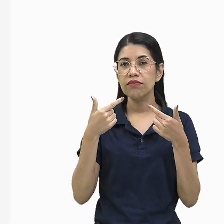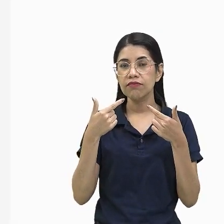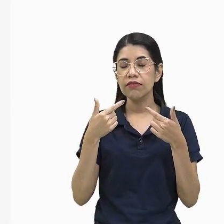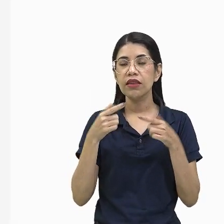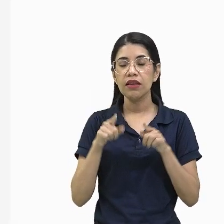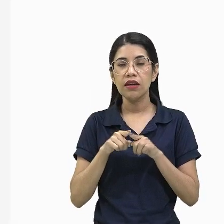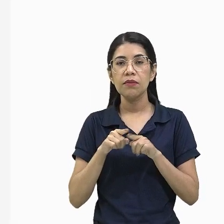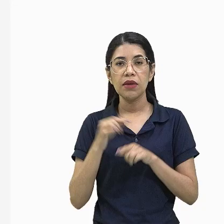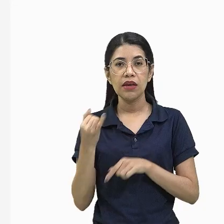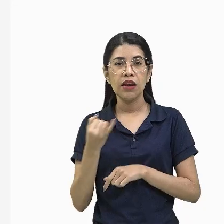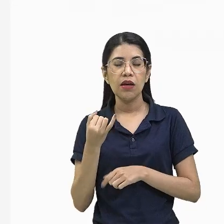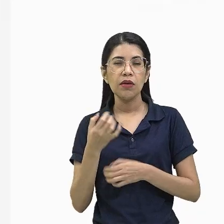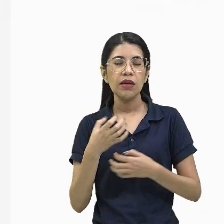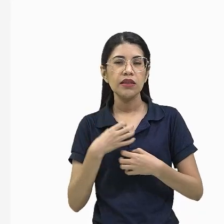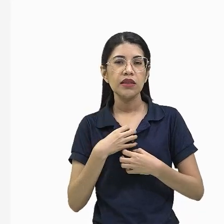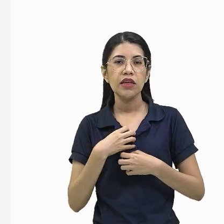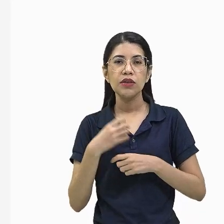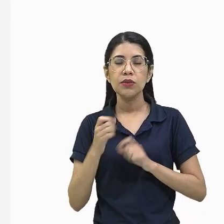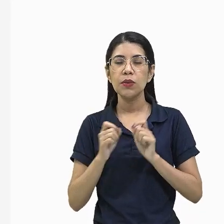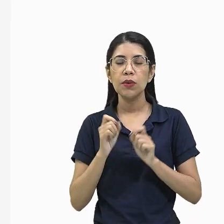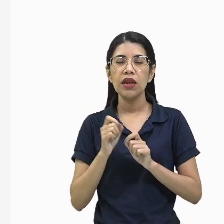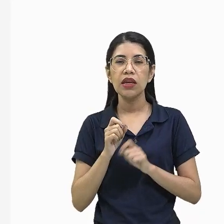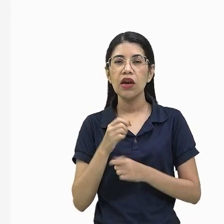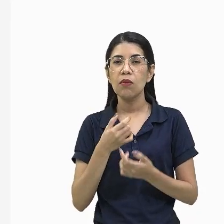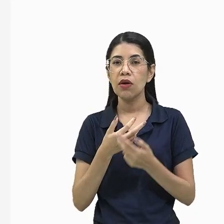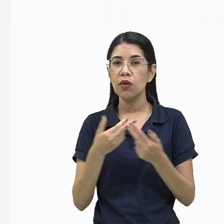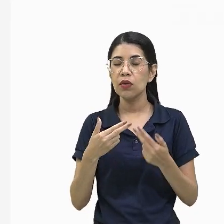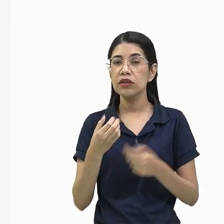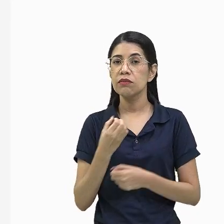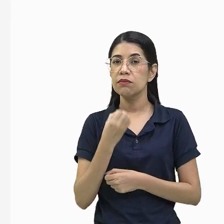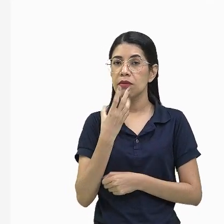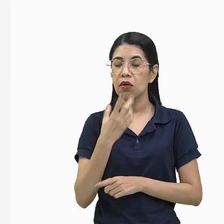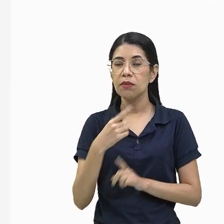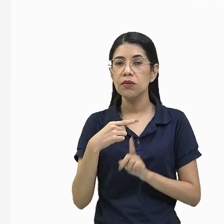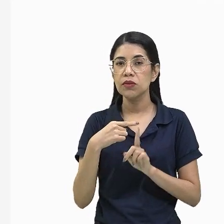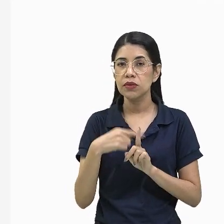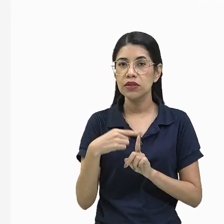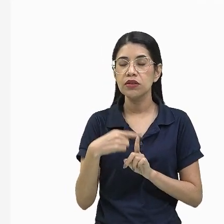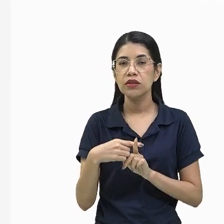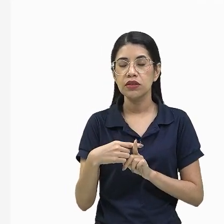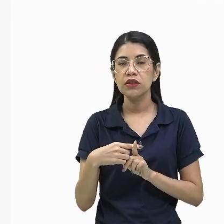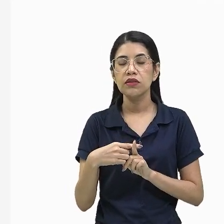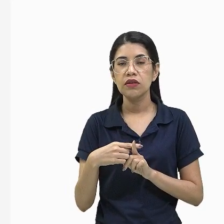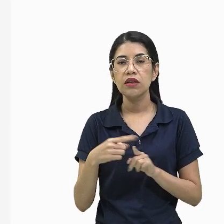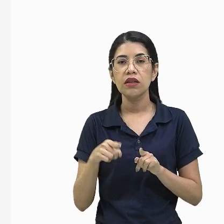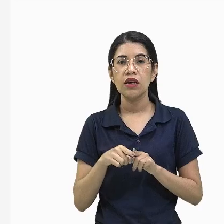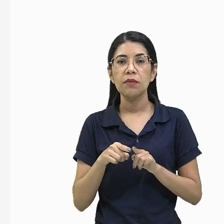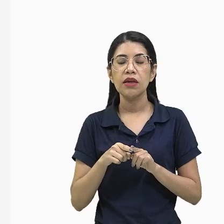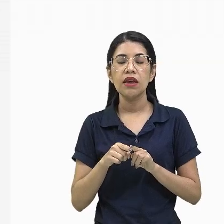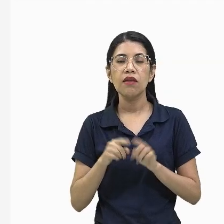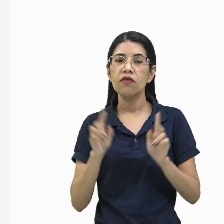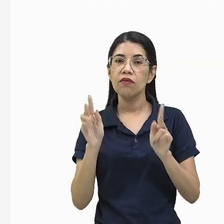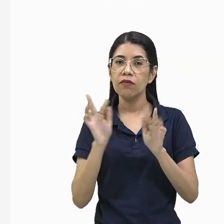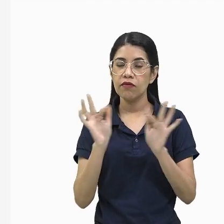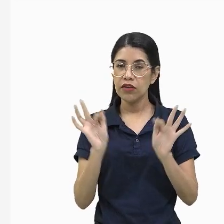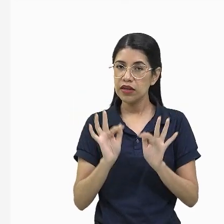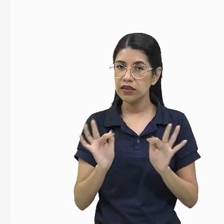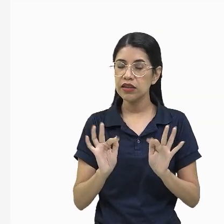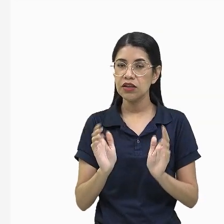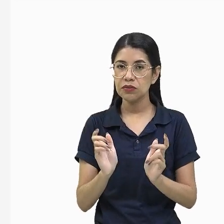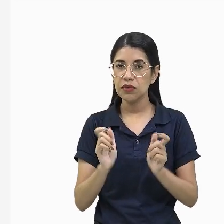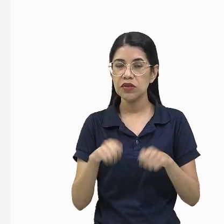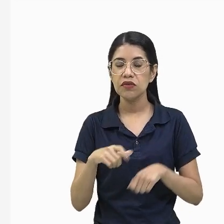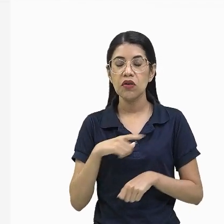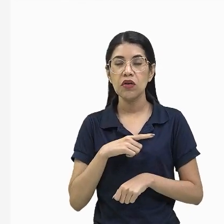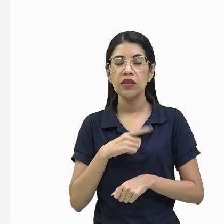importante também, gera aquela ideia de que é algo positivo, que é bom, que faz você feliz, faz você ficar